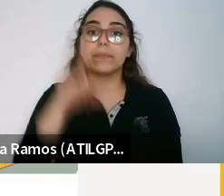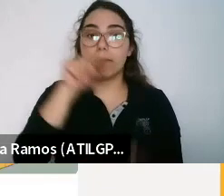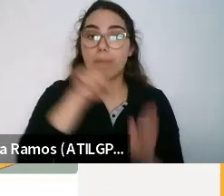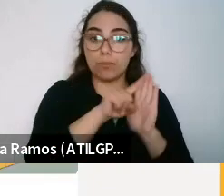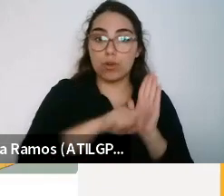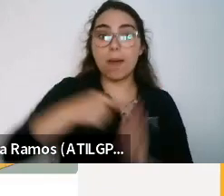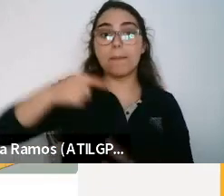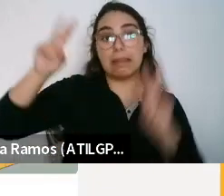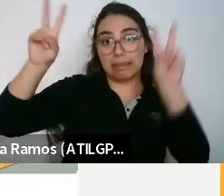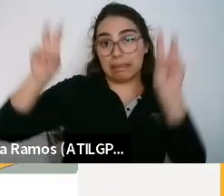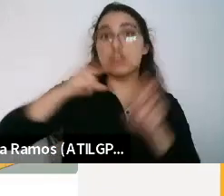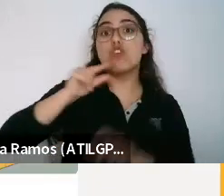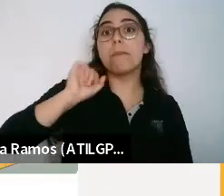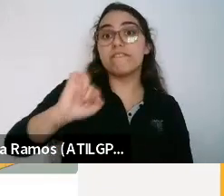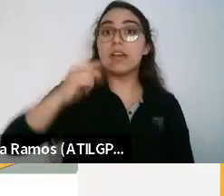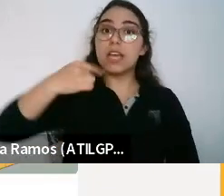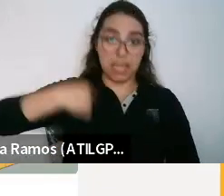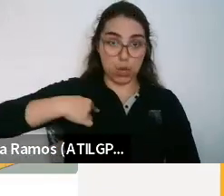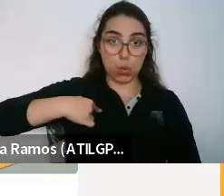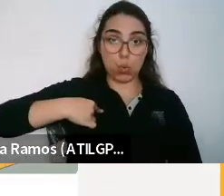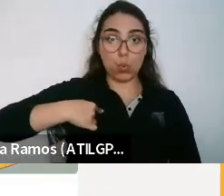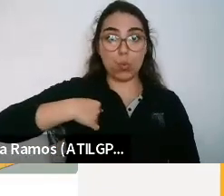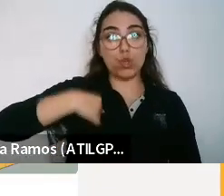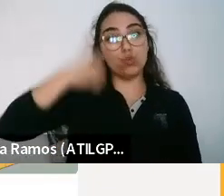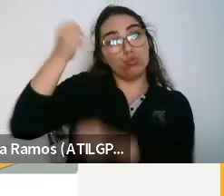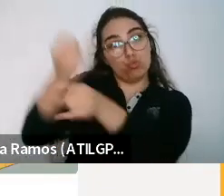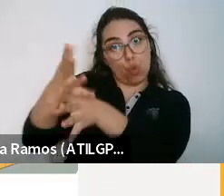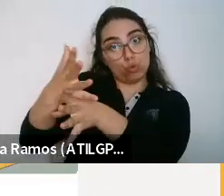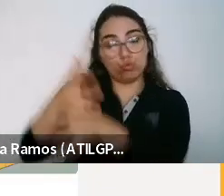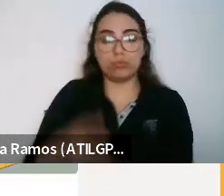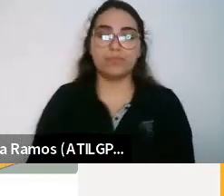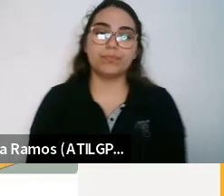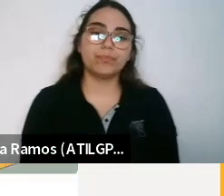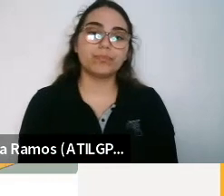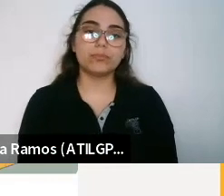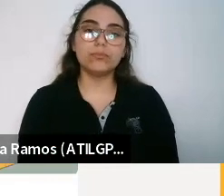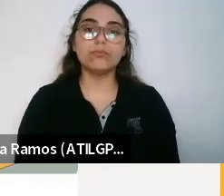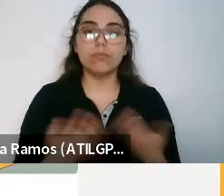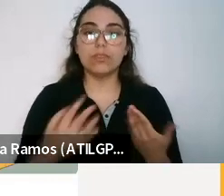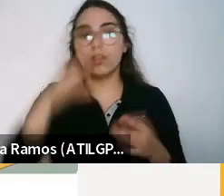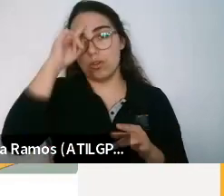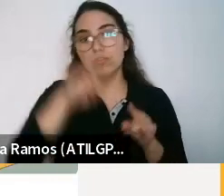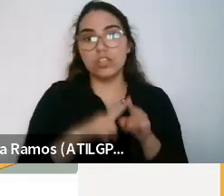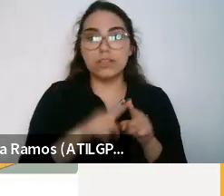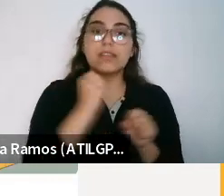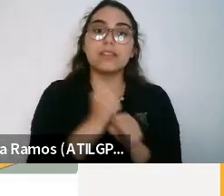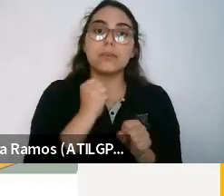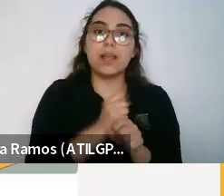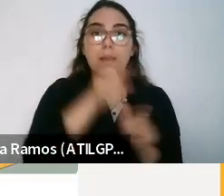e os Outros, que é do Serviço de Intervenção nos Comportamentos Aditivos e nas